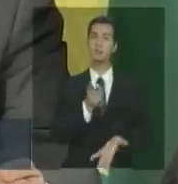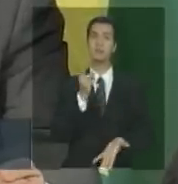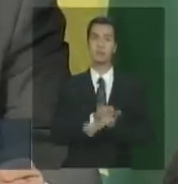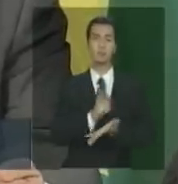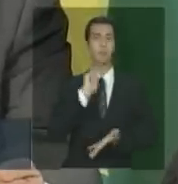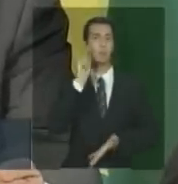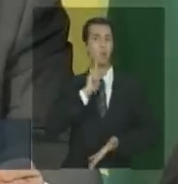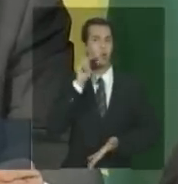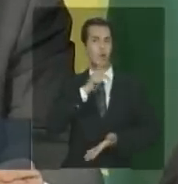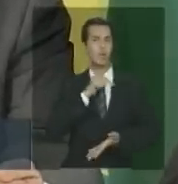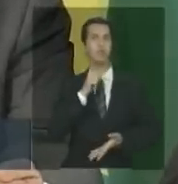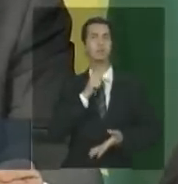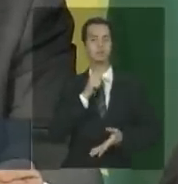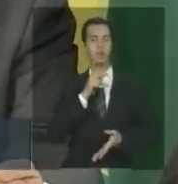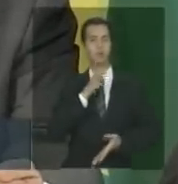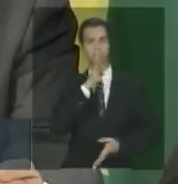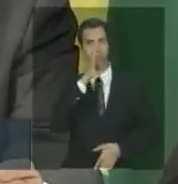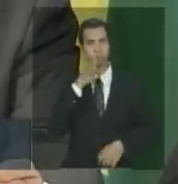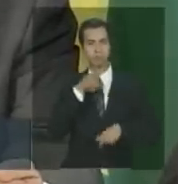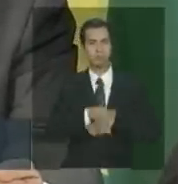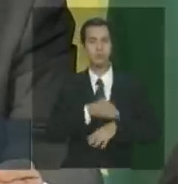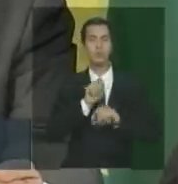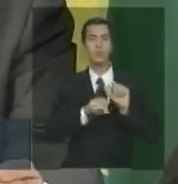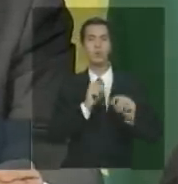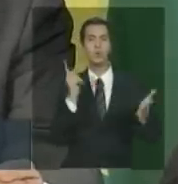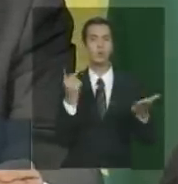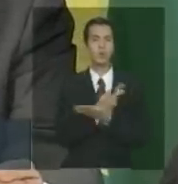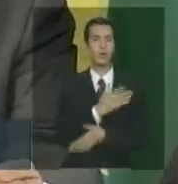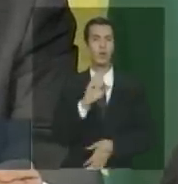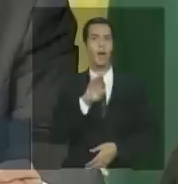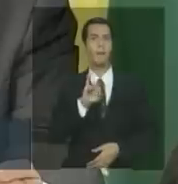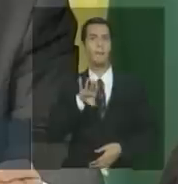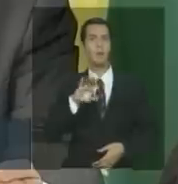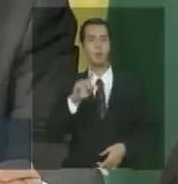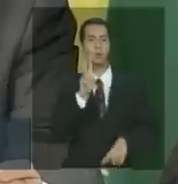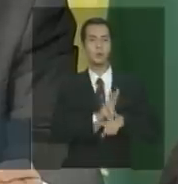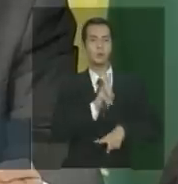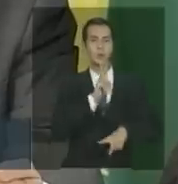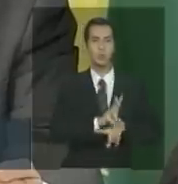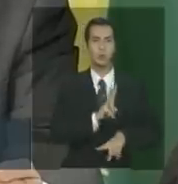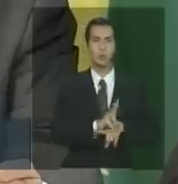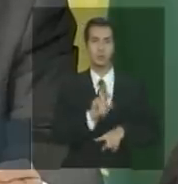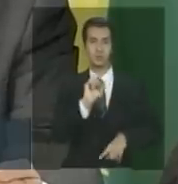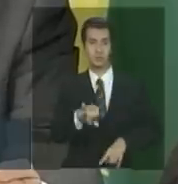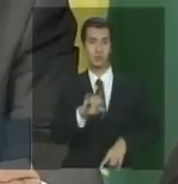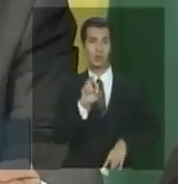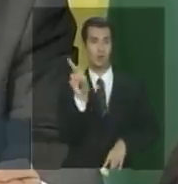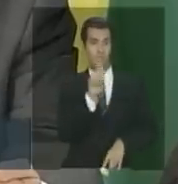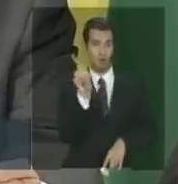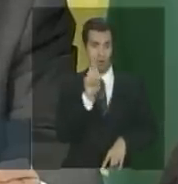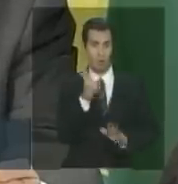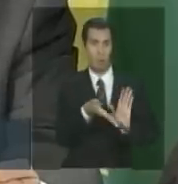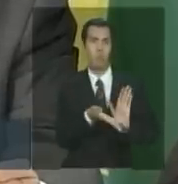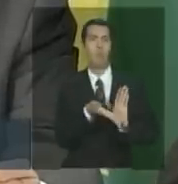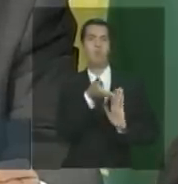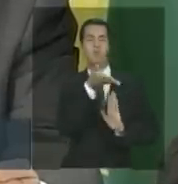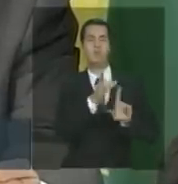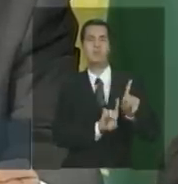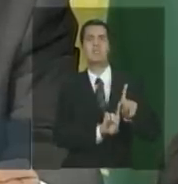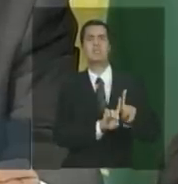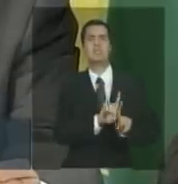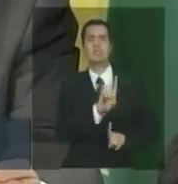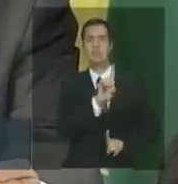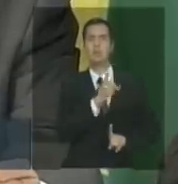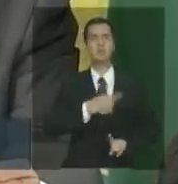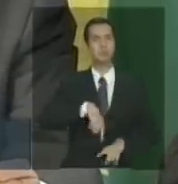câmbio que não permitam que o real se valorize, que as mercadorias brasileiras fiquem caras. Tá